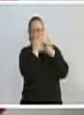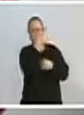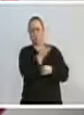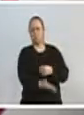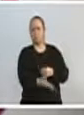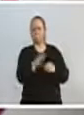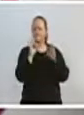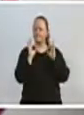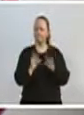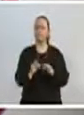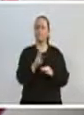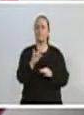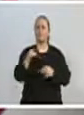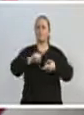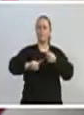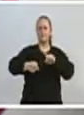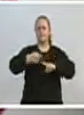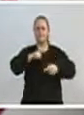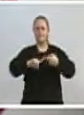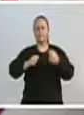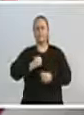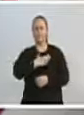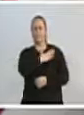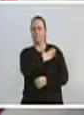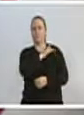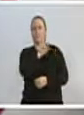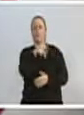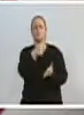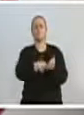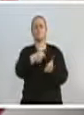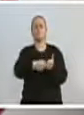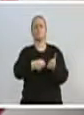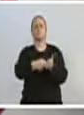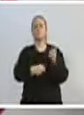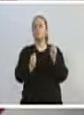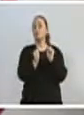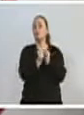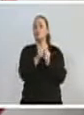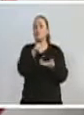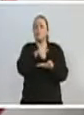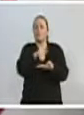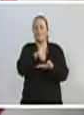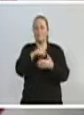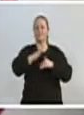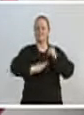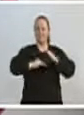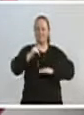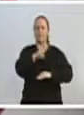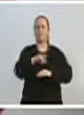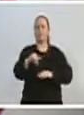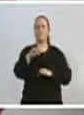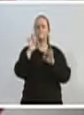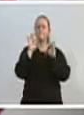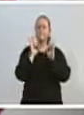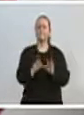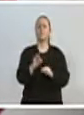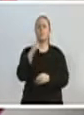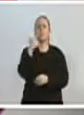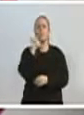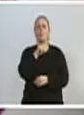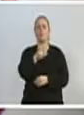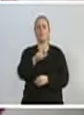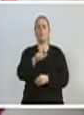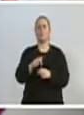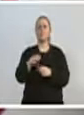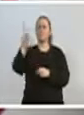certeza de que eu e o prefeito Napoleão faremos as cobranças necessárias junto ao secretariado municipal, para que aconteça, da forma mais breve possível,